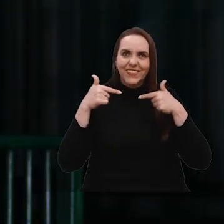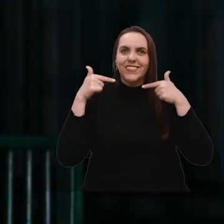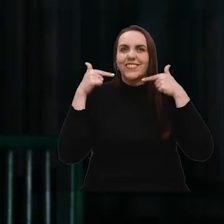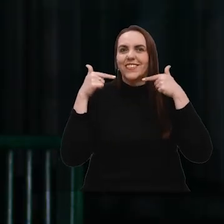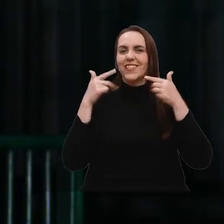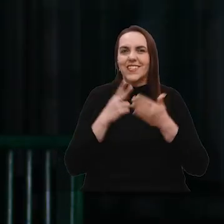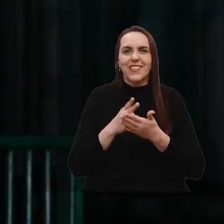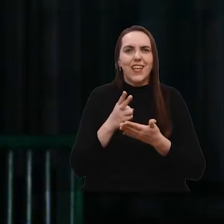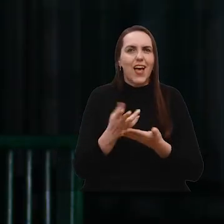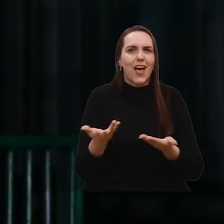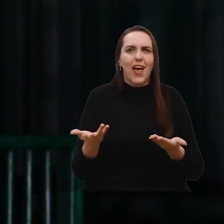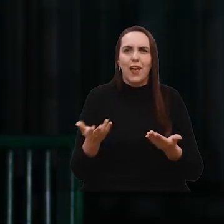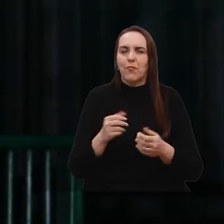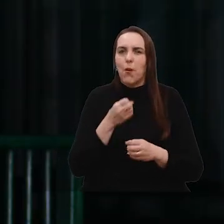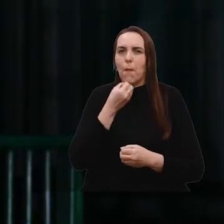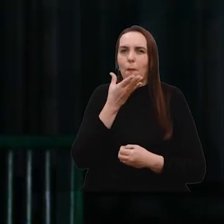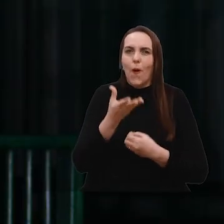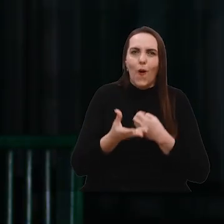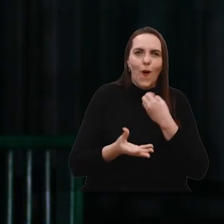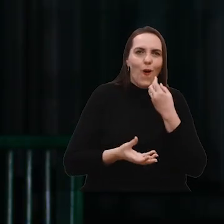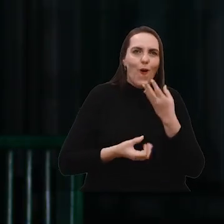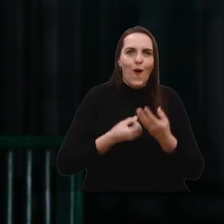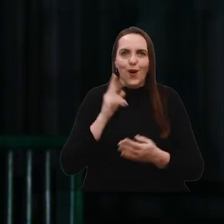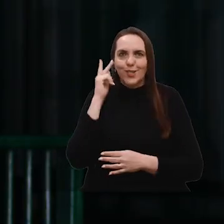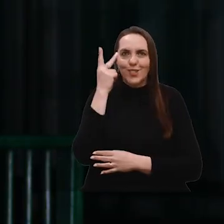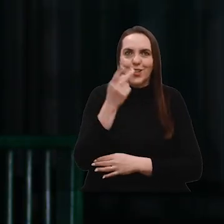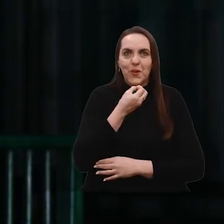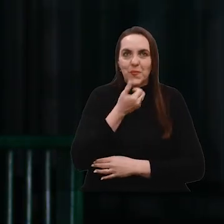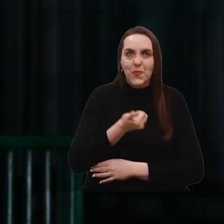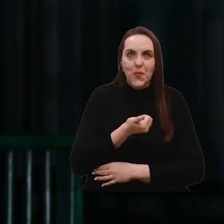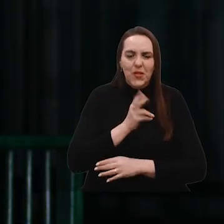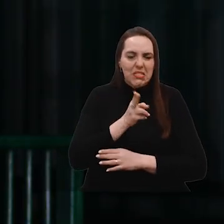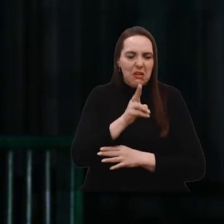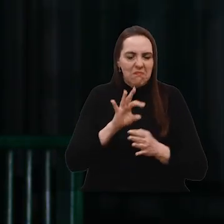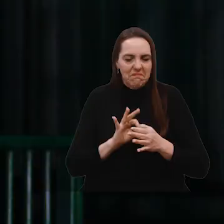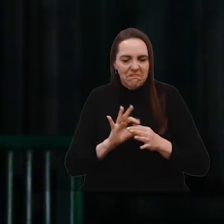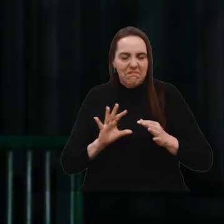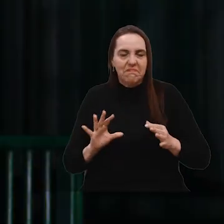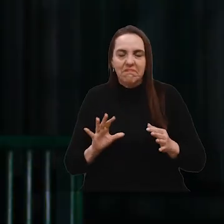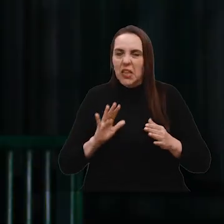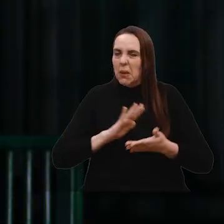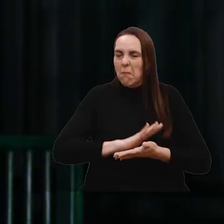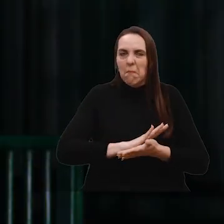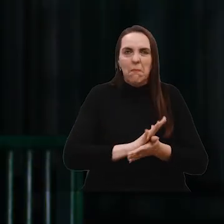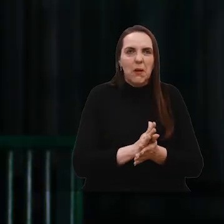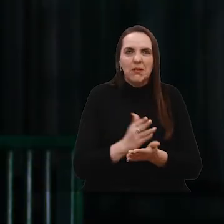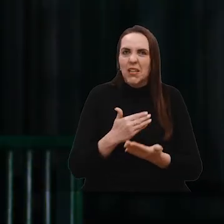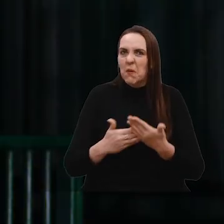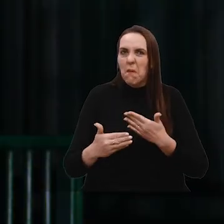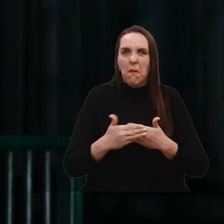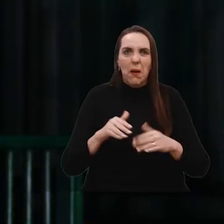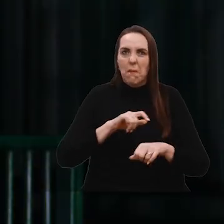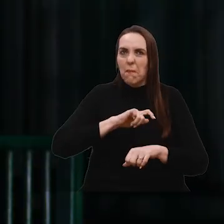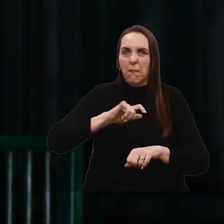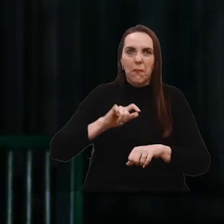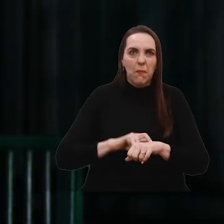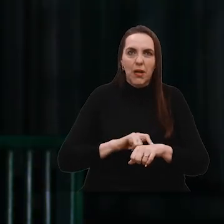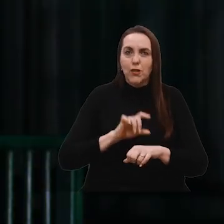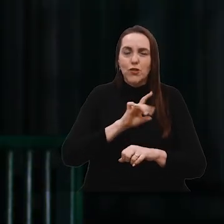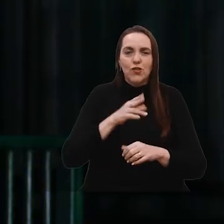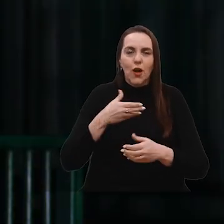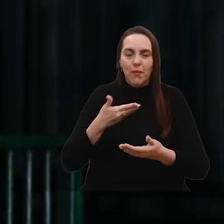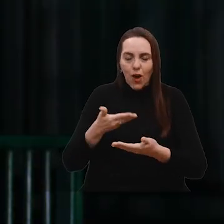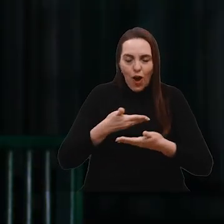Ele é essa pessoa de sorriso largo, sempre com uma boa história para contar, sempre disposto a fazer isso, sem nenhum